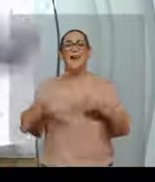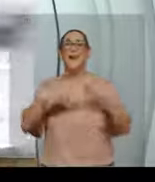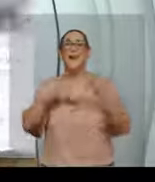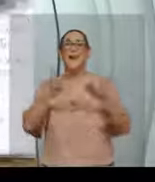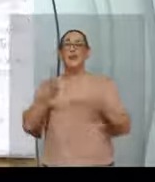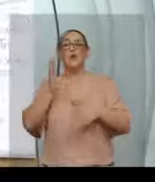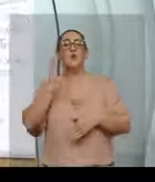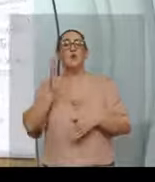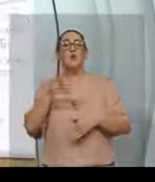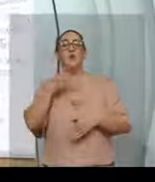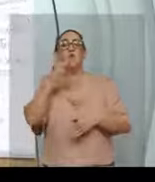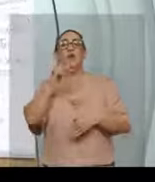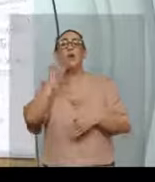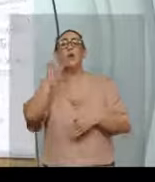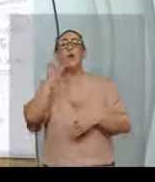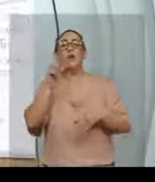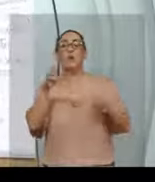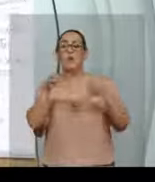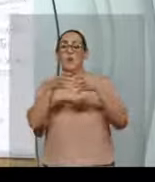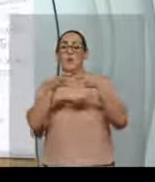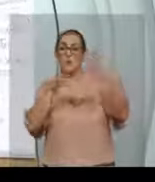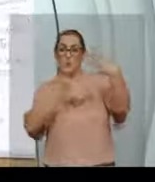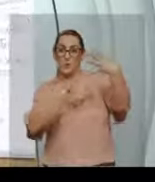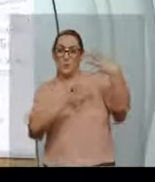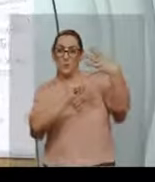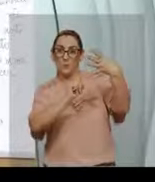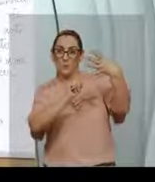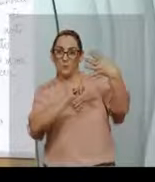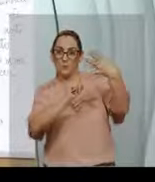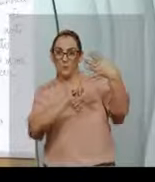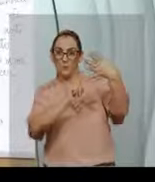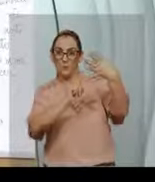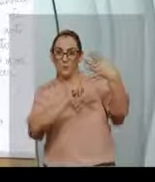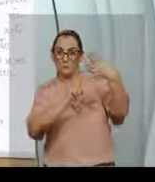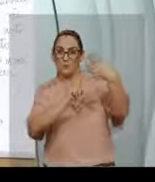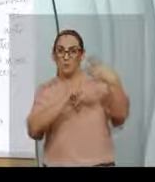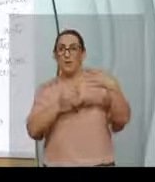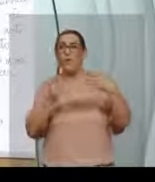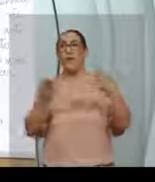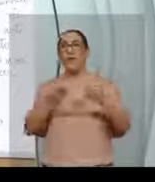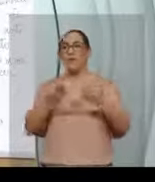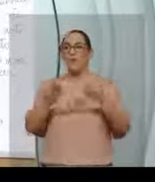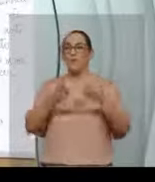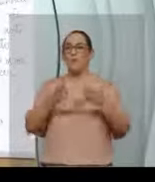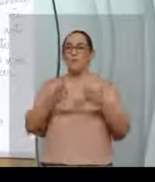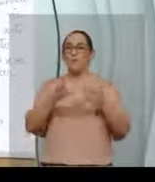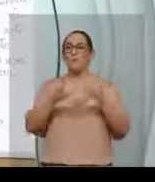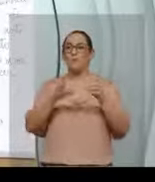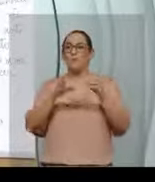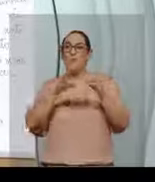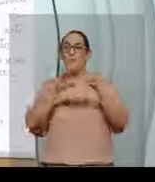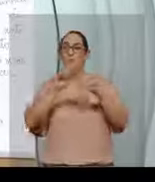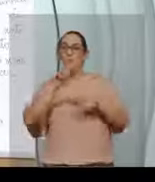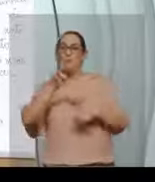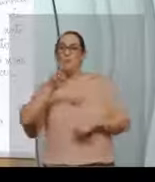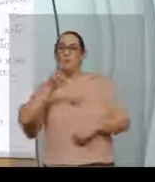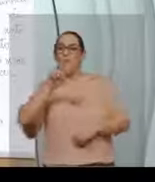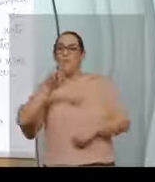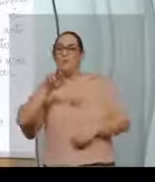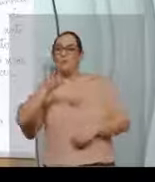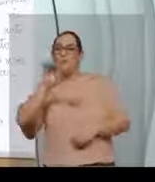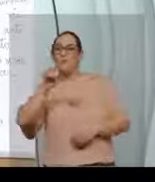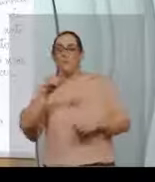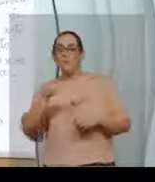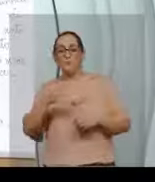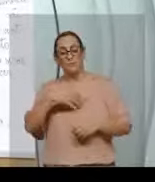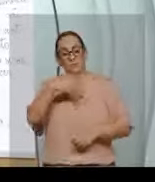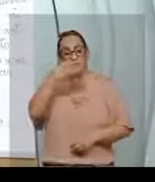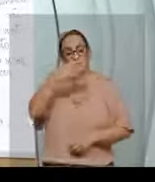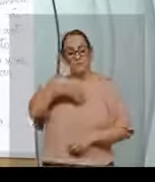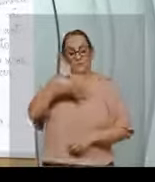das angiospermas. Do ovário surge o fruto, tão doce é seu sabor.